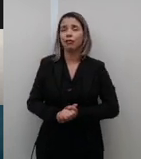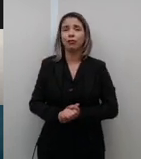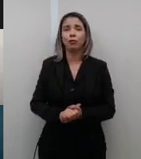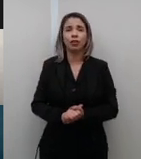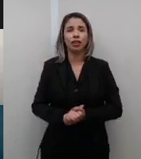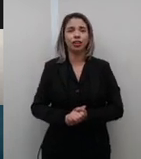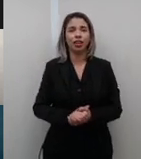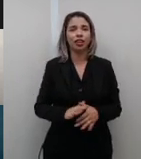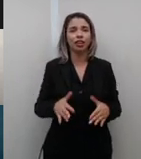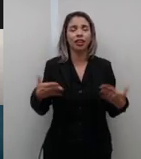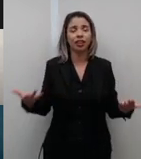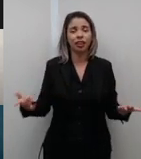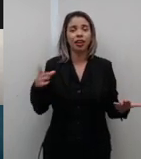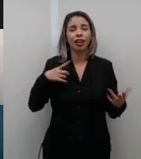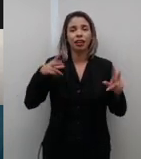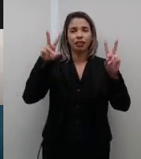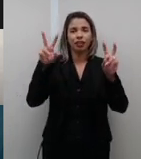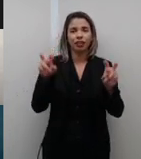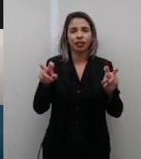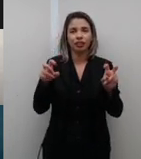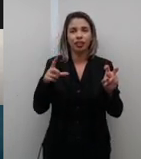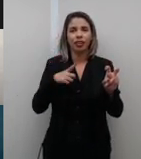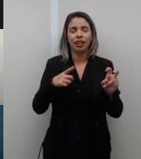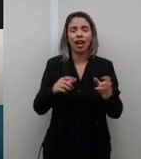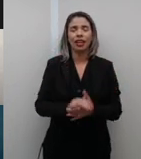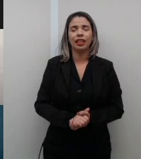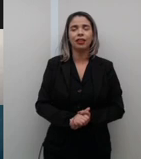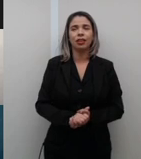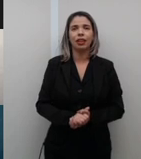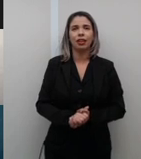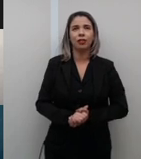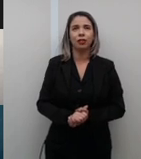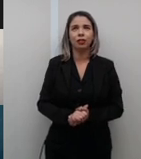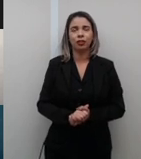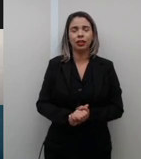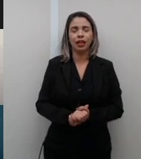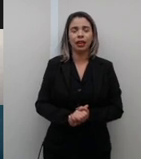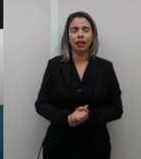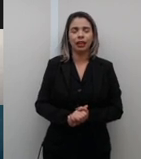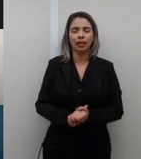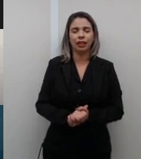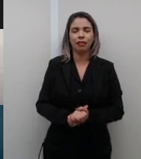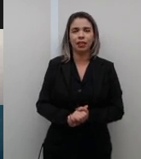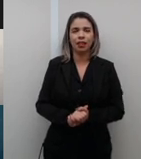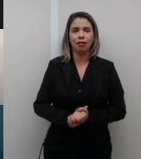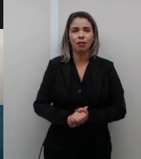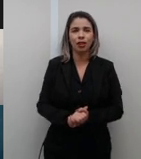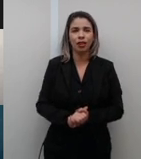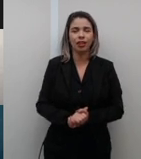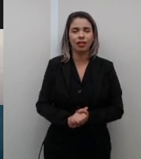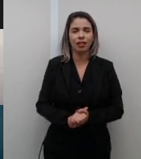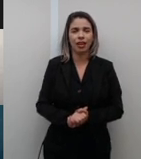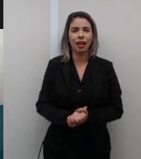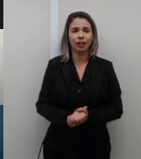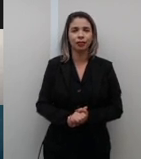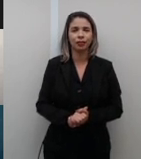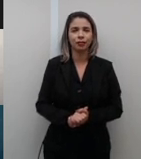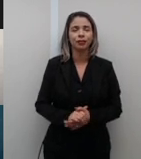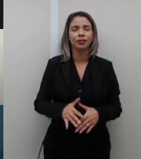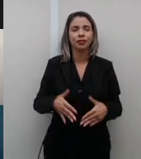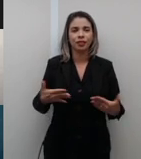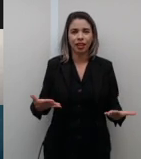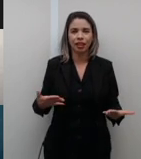tão, tão caro, né, que é o do feminicídio. Agradecer a oportunidade, não compareci pessoalmente,